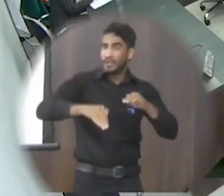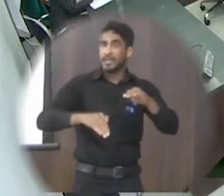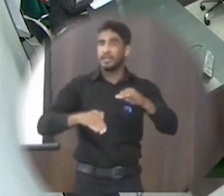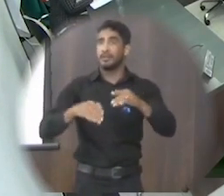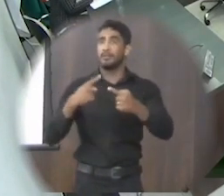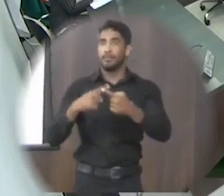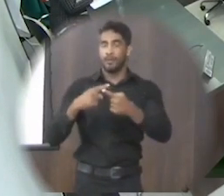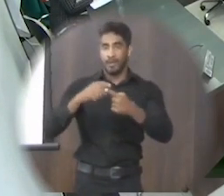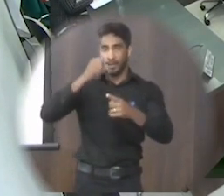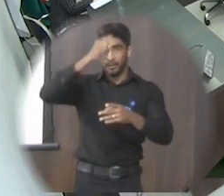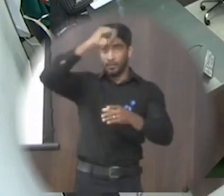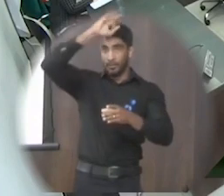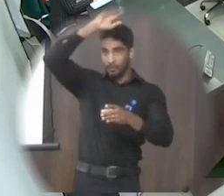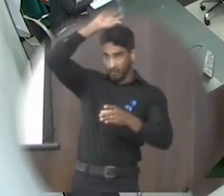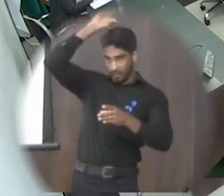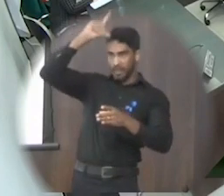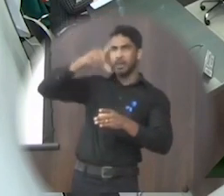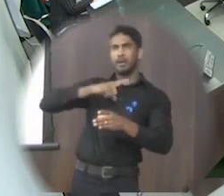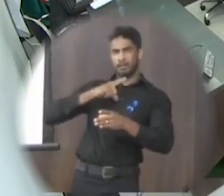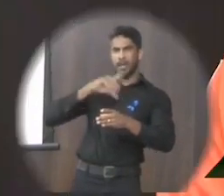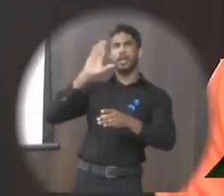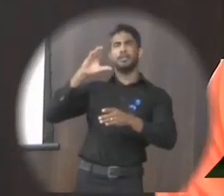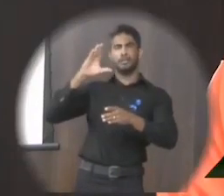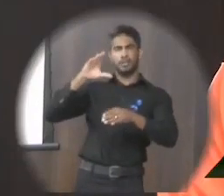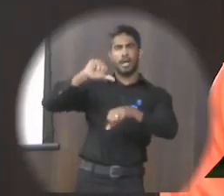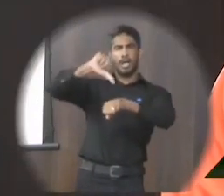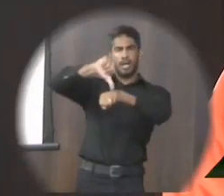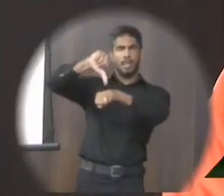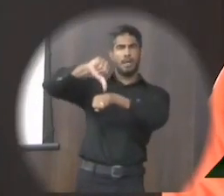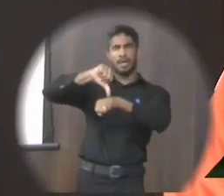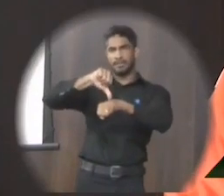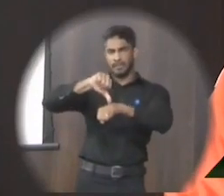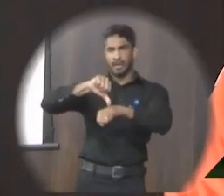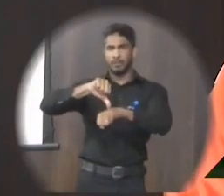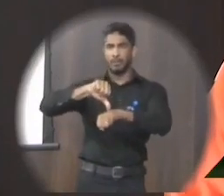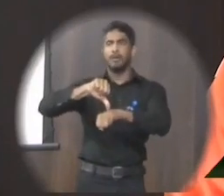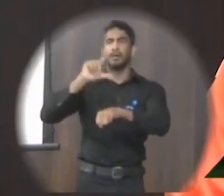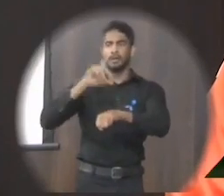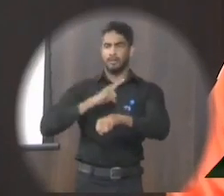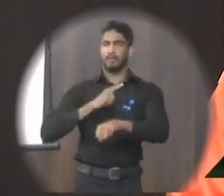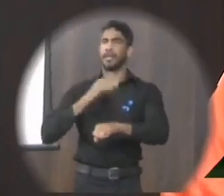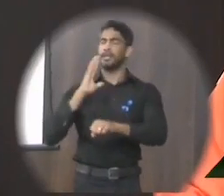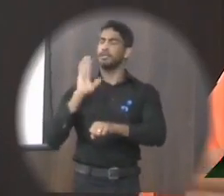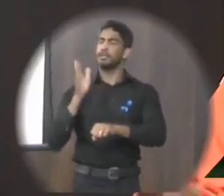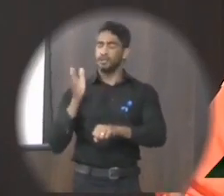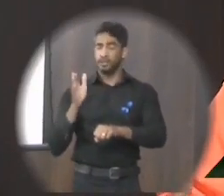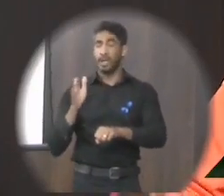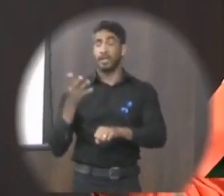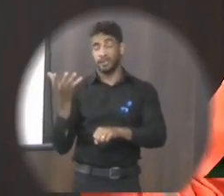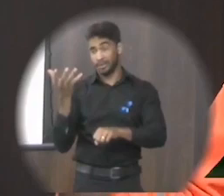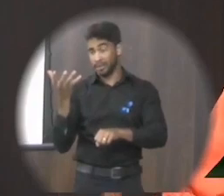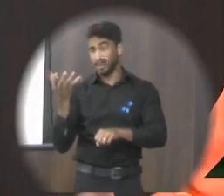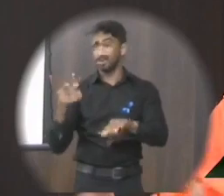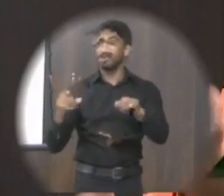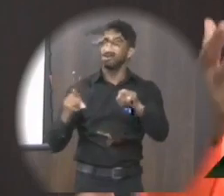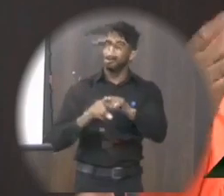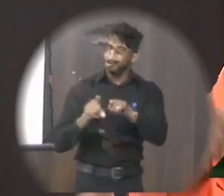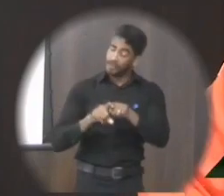bombeiro já tem na capital e em outras unidades, chamado Prodinata. Então, a gente quer levar